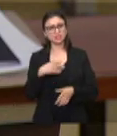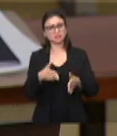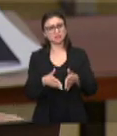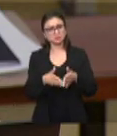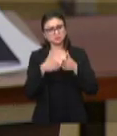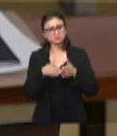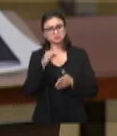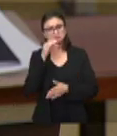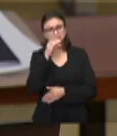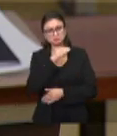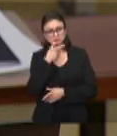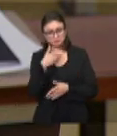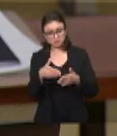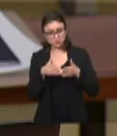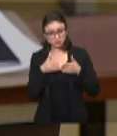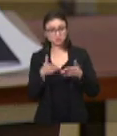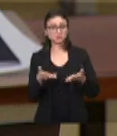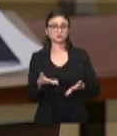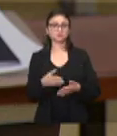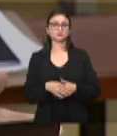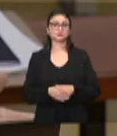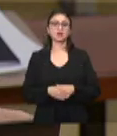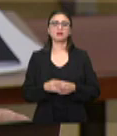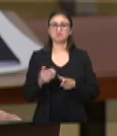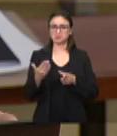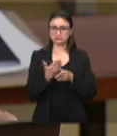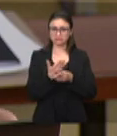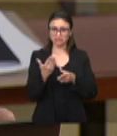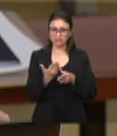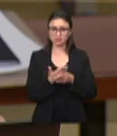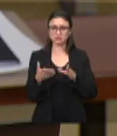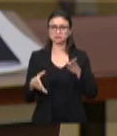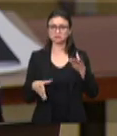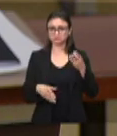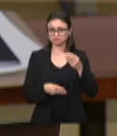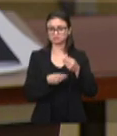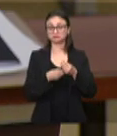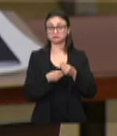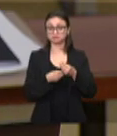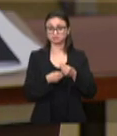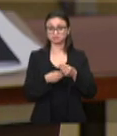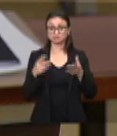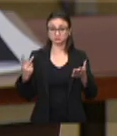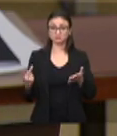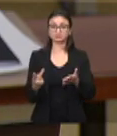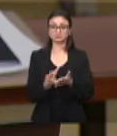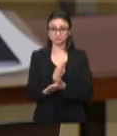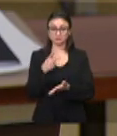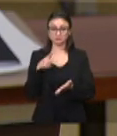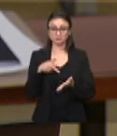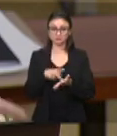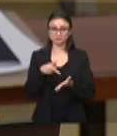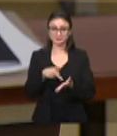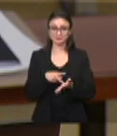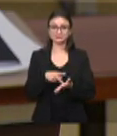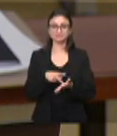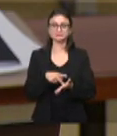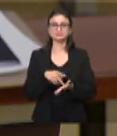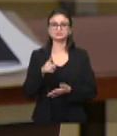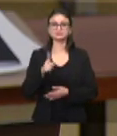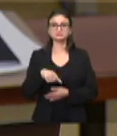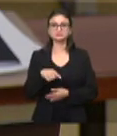técnica tenha deixado de fazer um pedido expresso nos autos para apresentar as alegações finais. O que houve, de fato, e isto